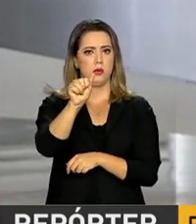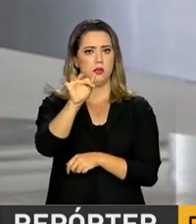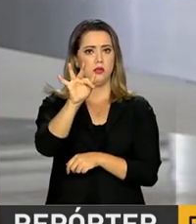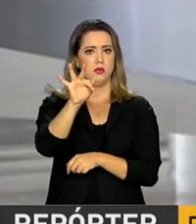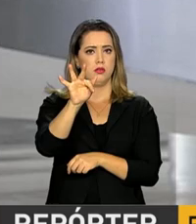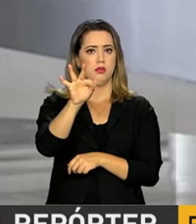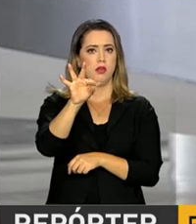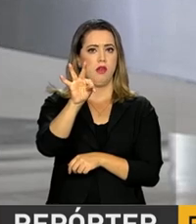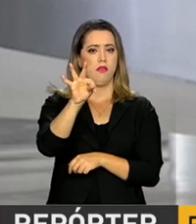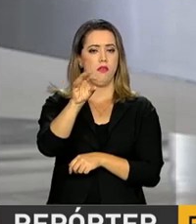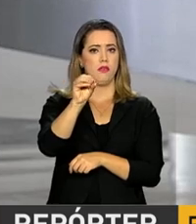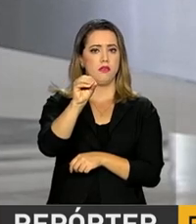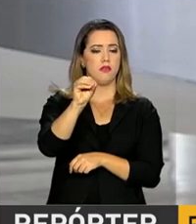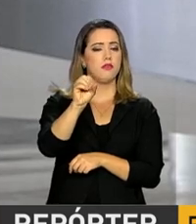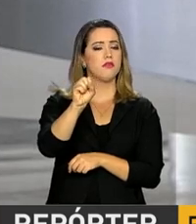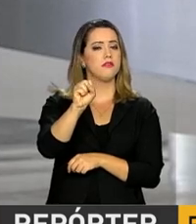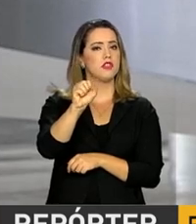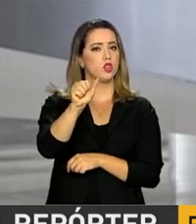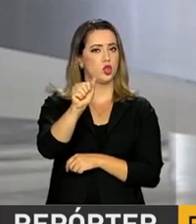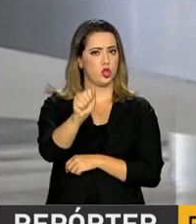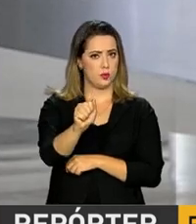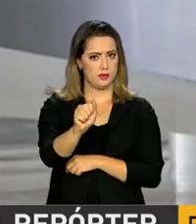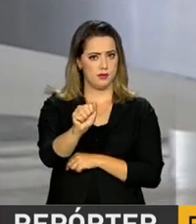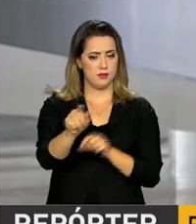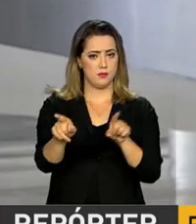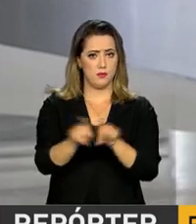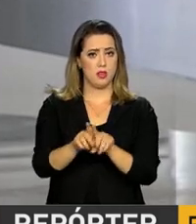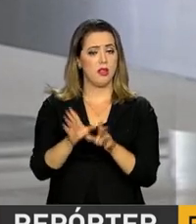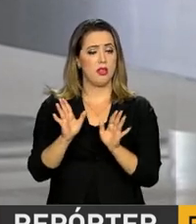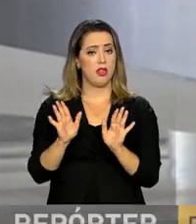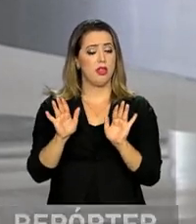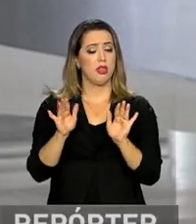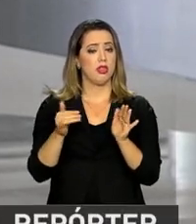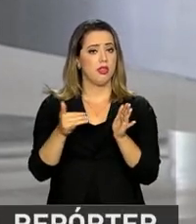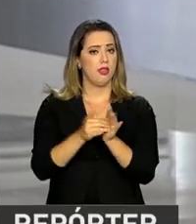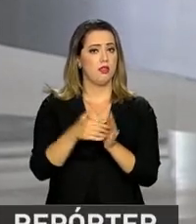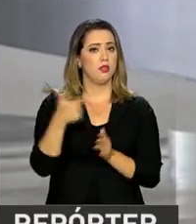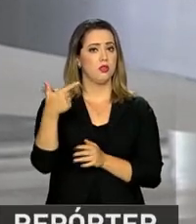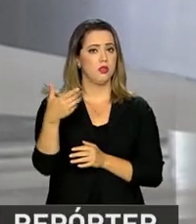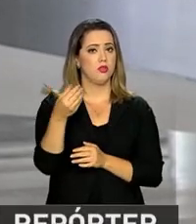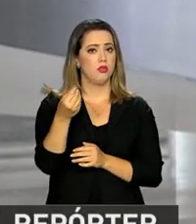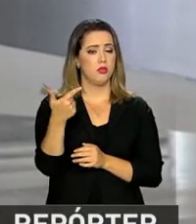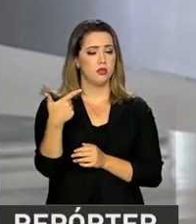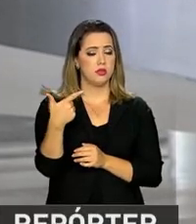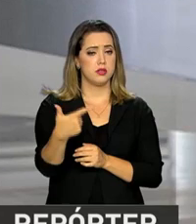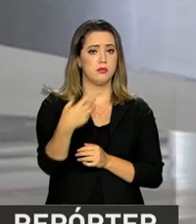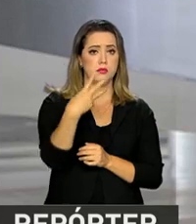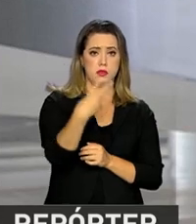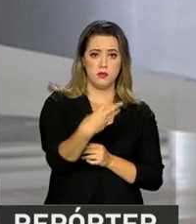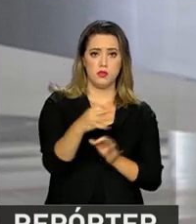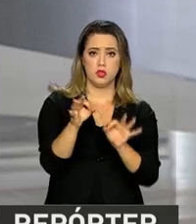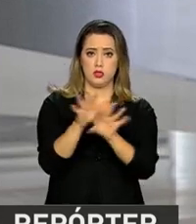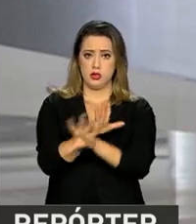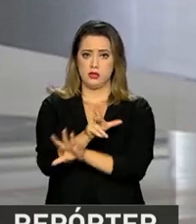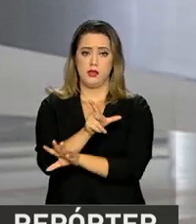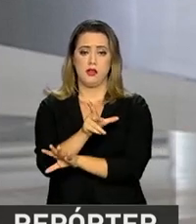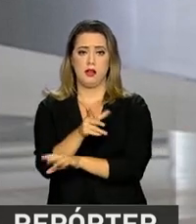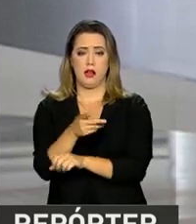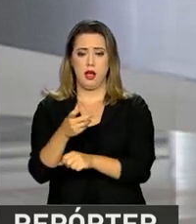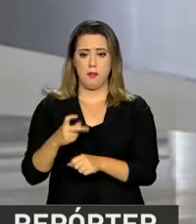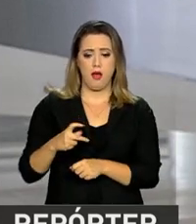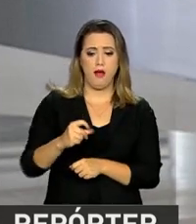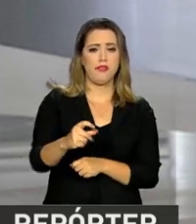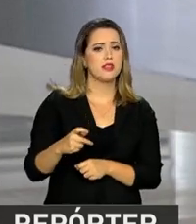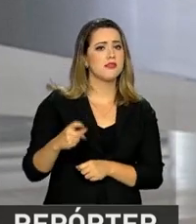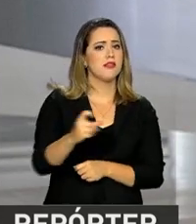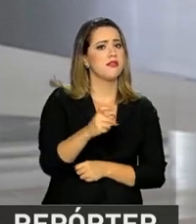até 2023 com isso obter o reconhecimento da organização mundial de saúde animal ao é